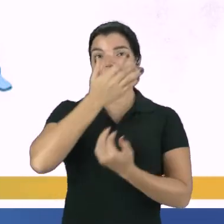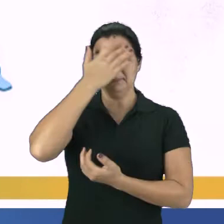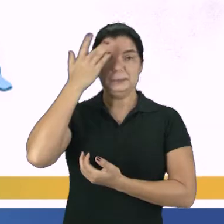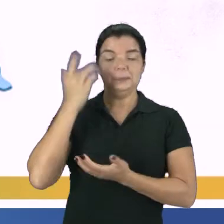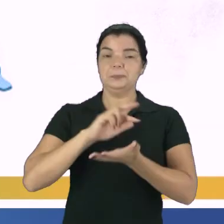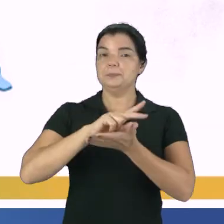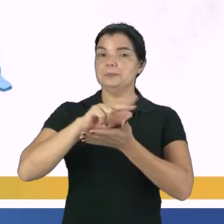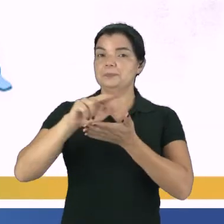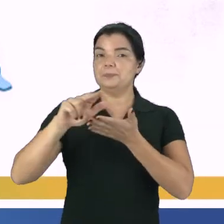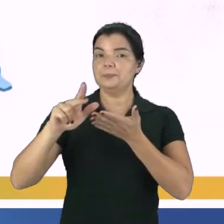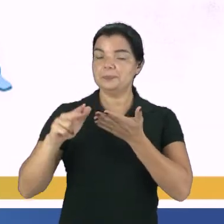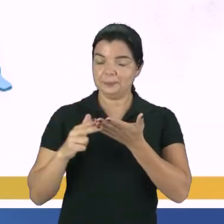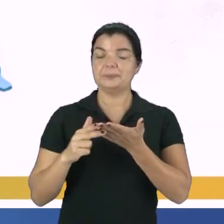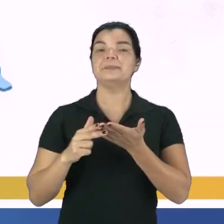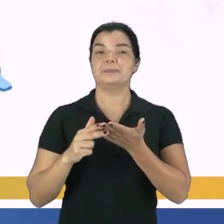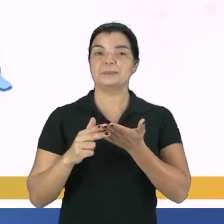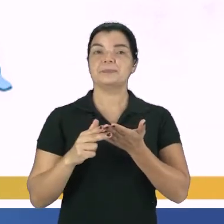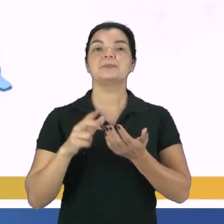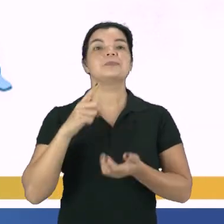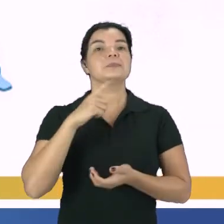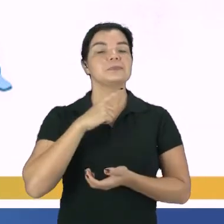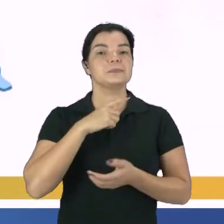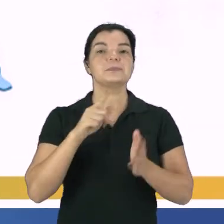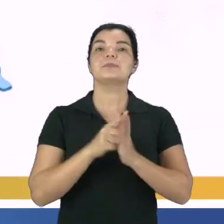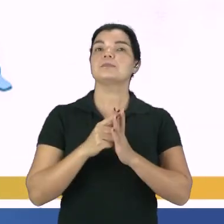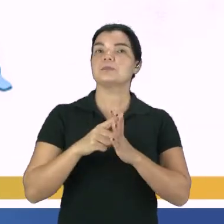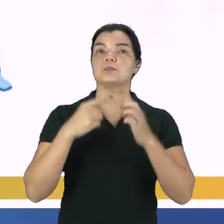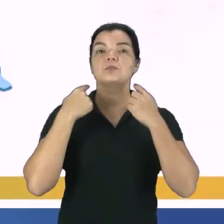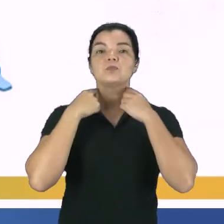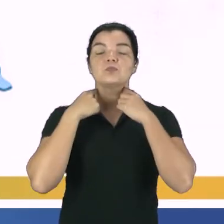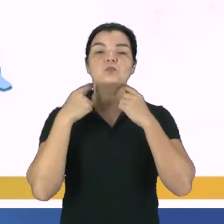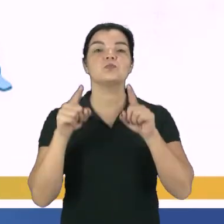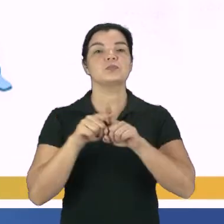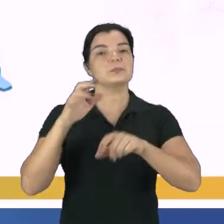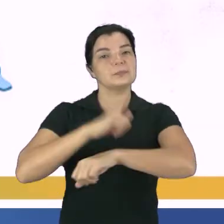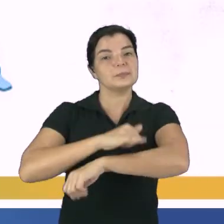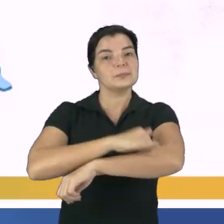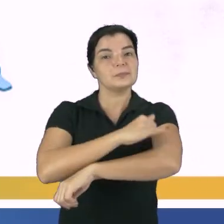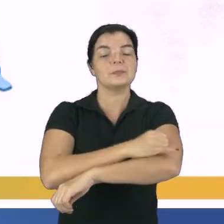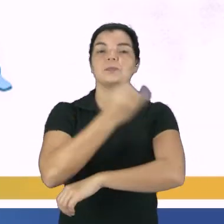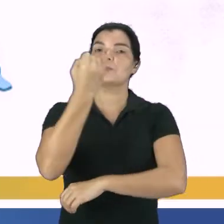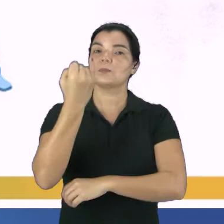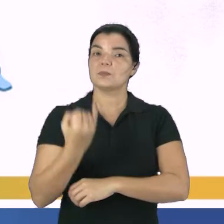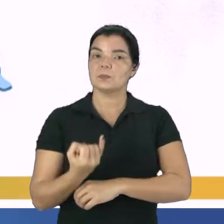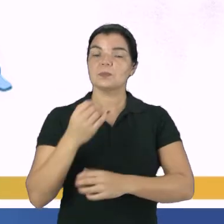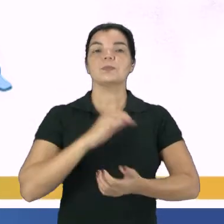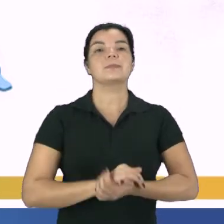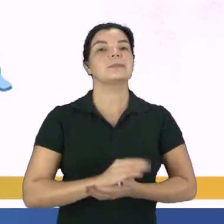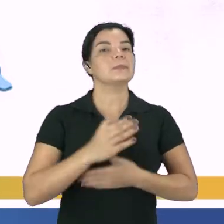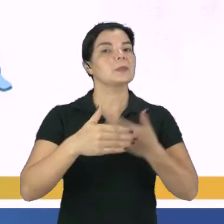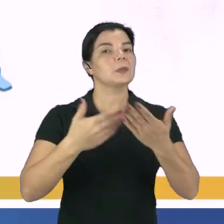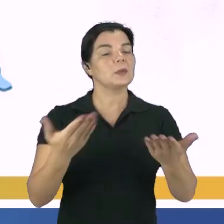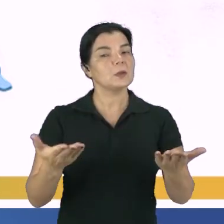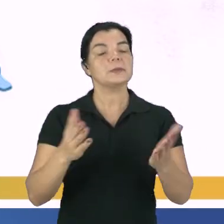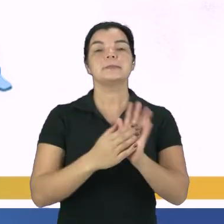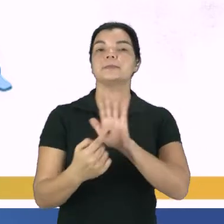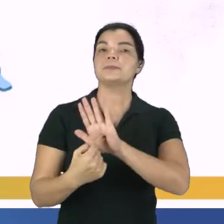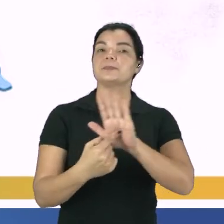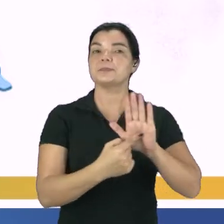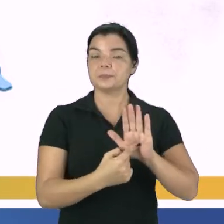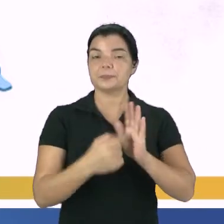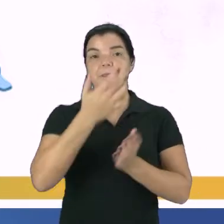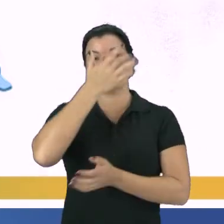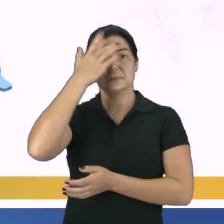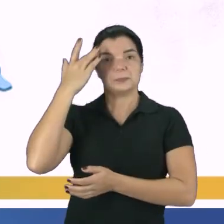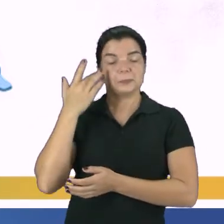mais diferentes construções, né? Tem careca, tem com cabelo, tem mais gordinho, tem mais magrinho. Enfim, isso mostra que as